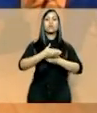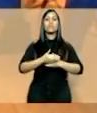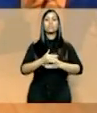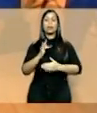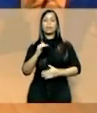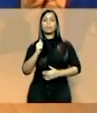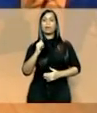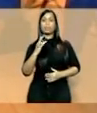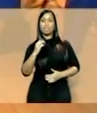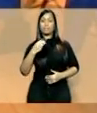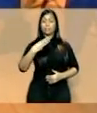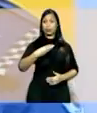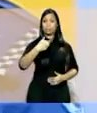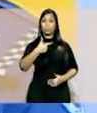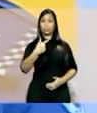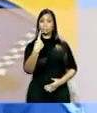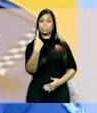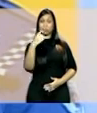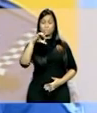FATEC, é